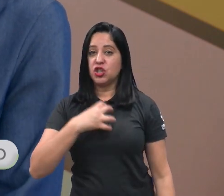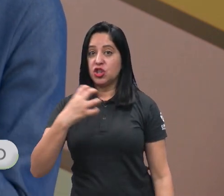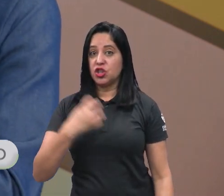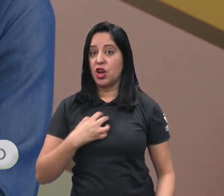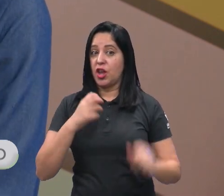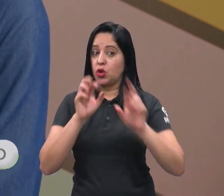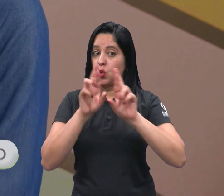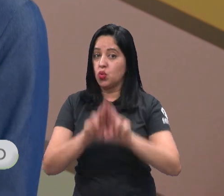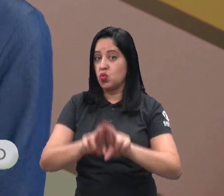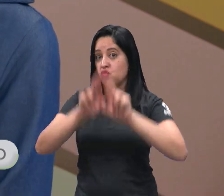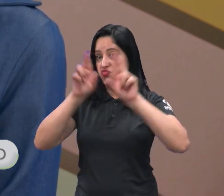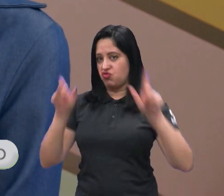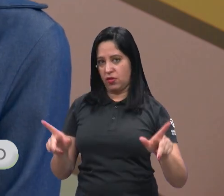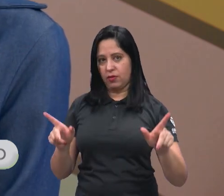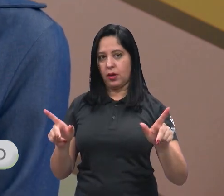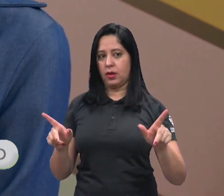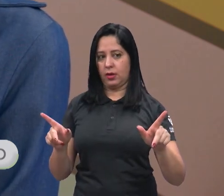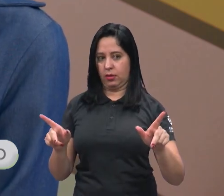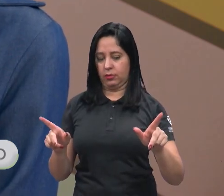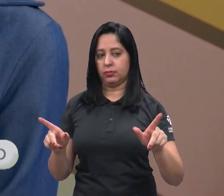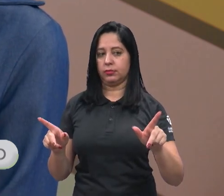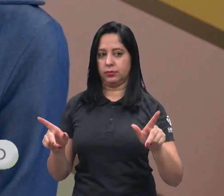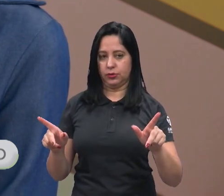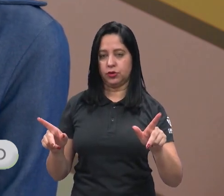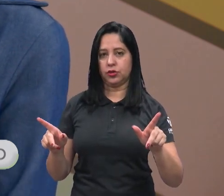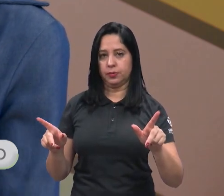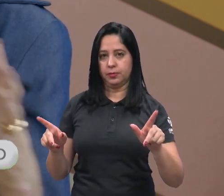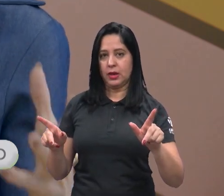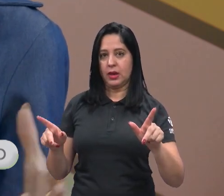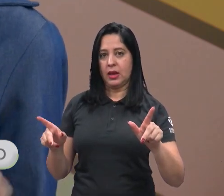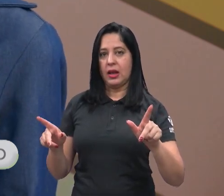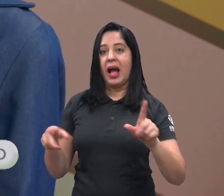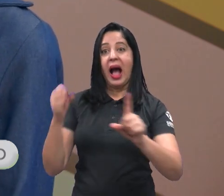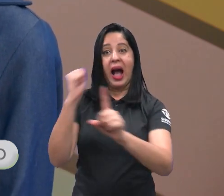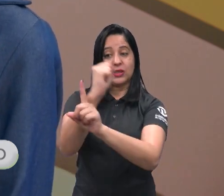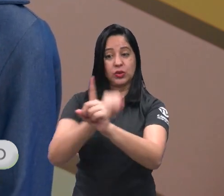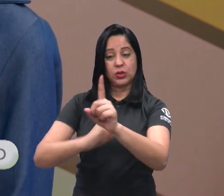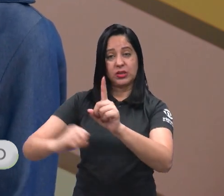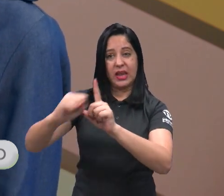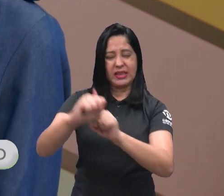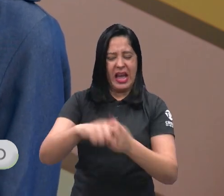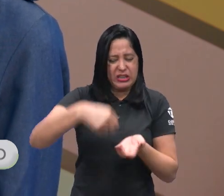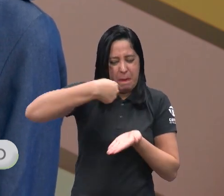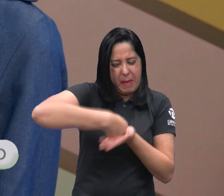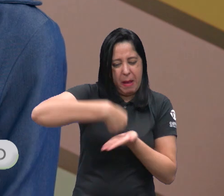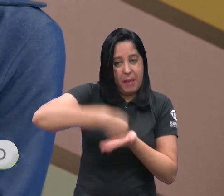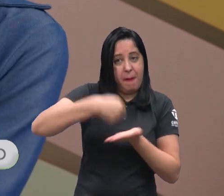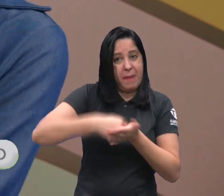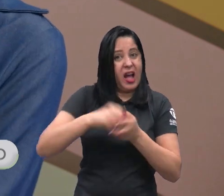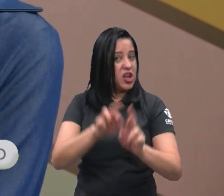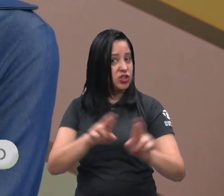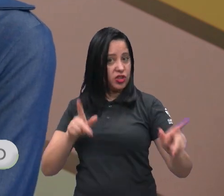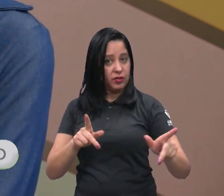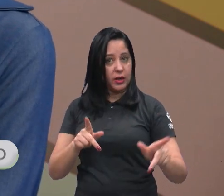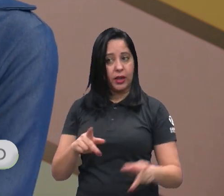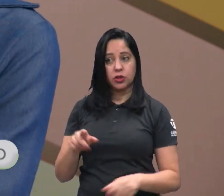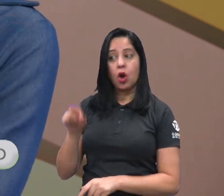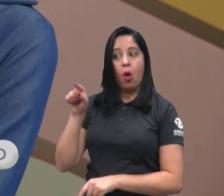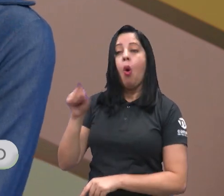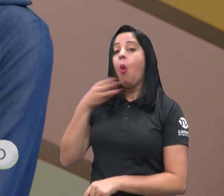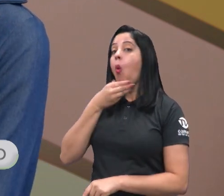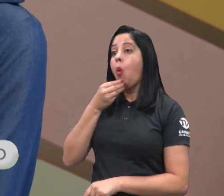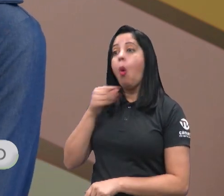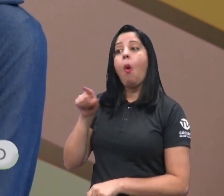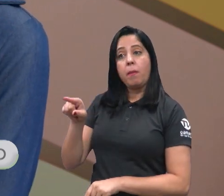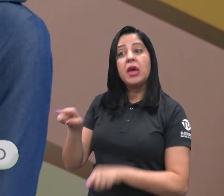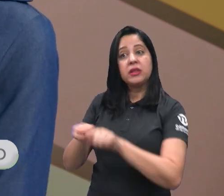nós somos cobradas por essa faceta na sociedade em que vivemos. O homem também tem as suas facetas, também